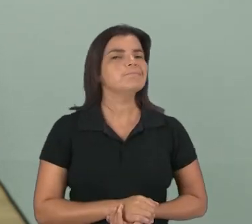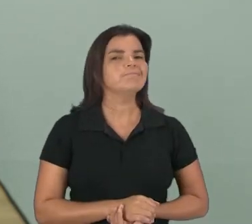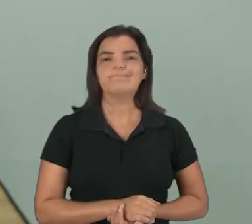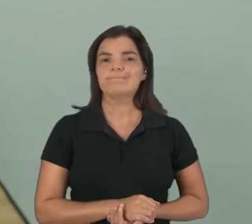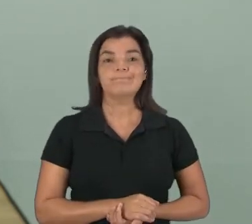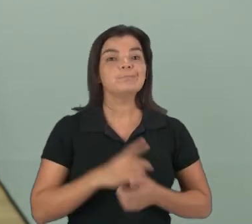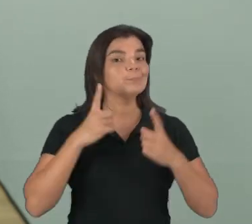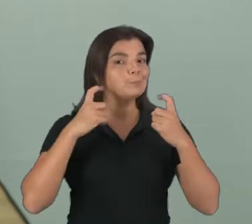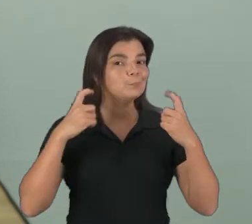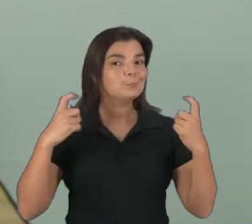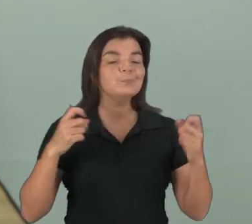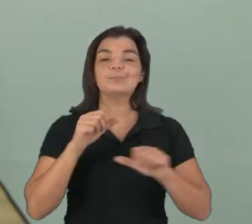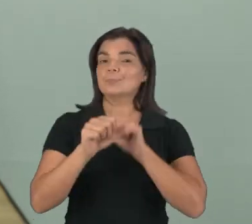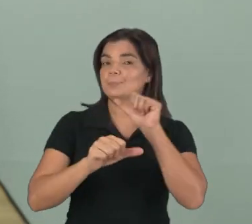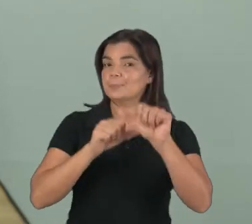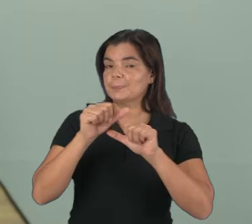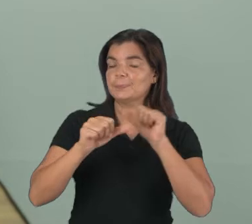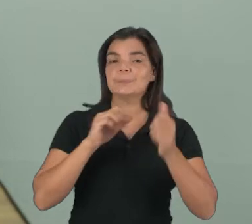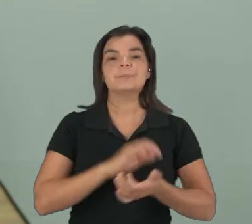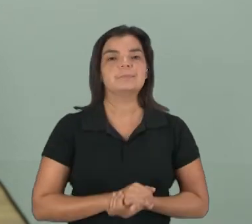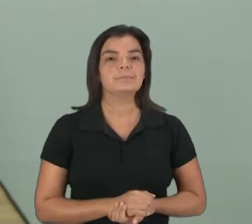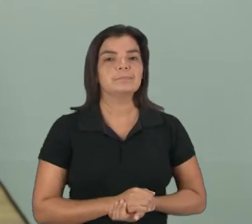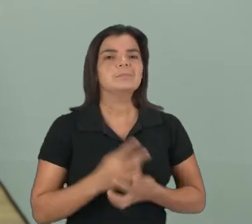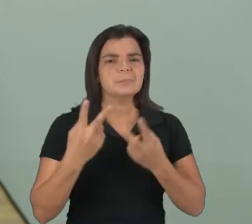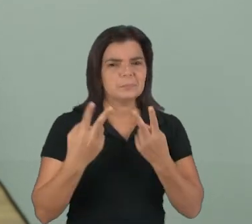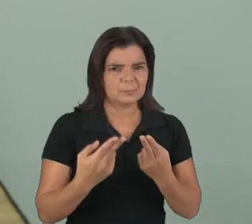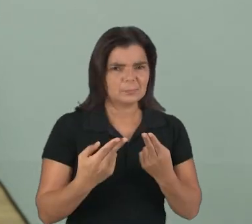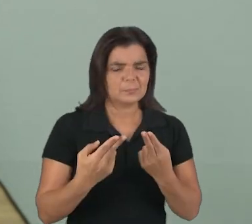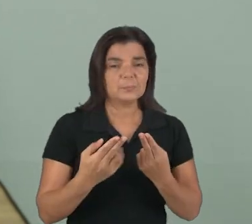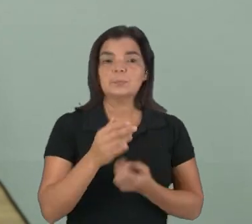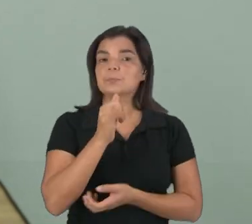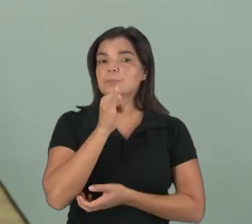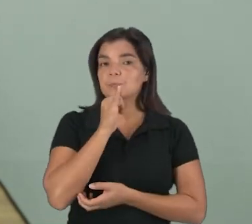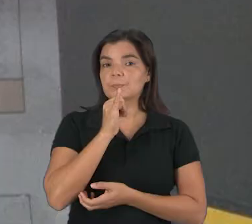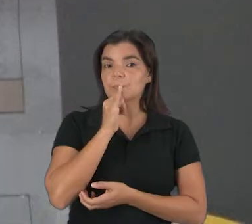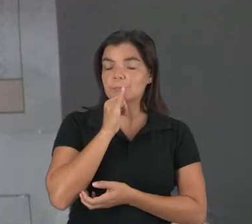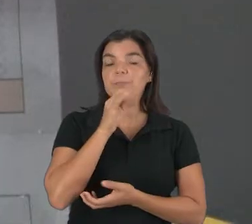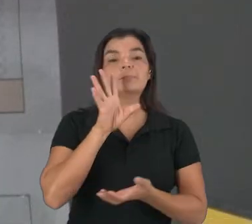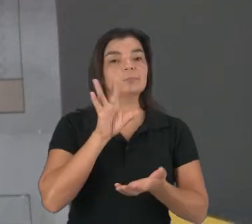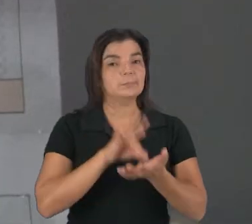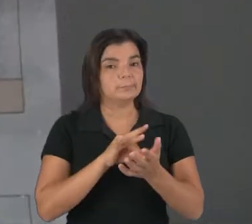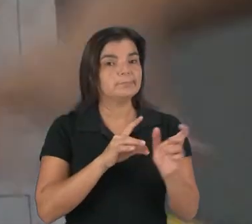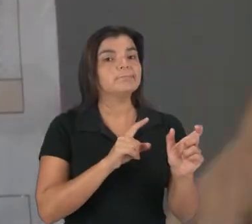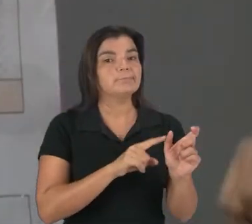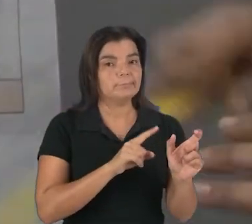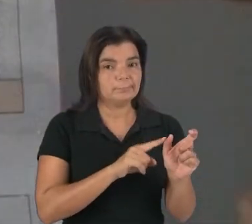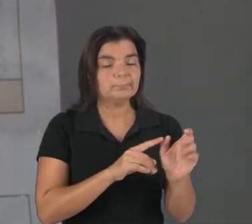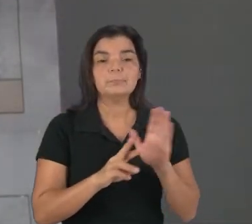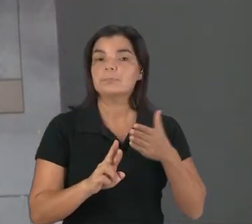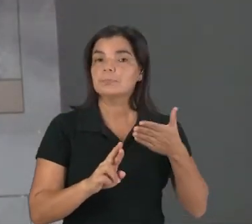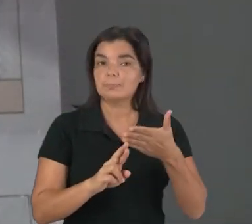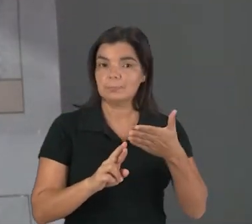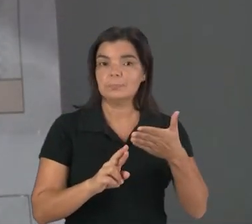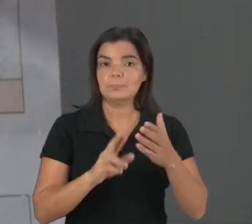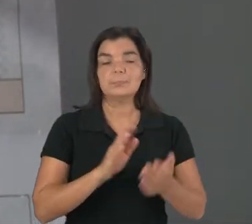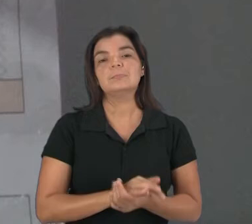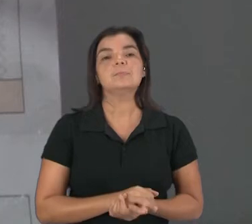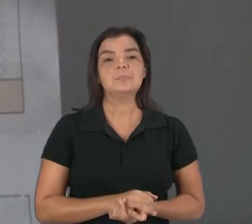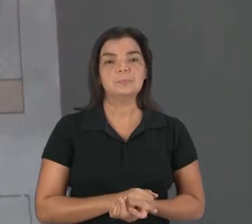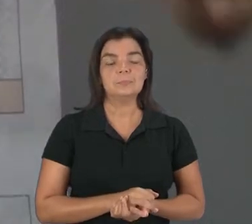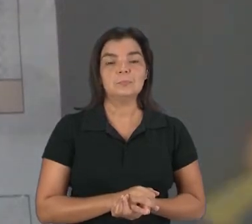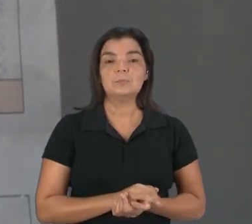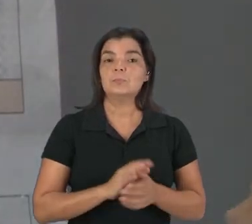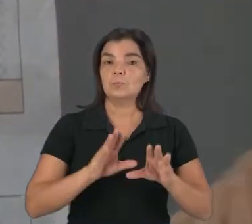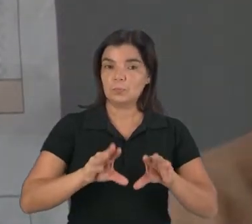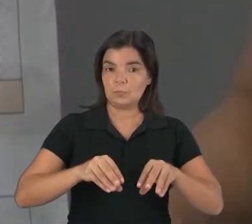isso mesmo, o som mudou. E domino é a mesma coisa, por exemplo, do que realmente a palavra que está se referindo, que é o